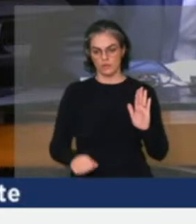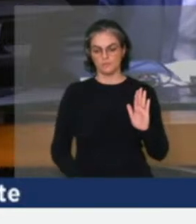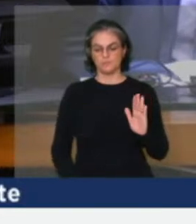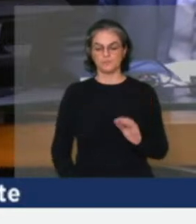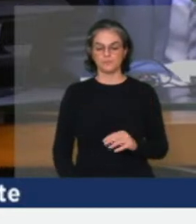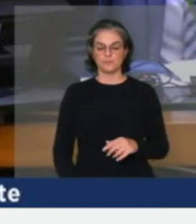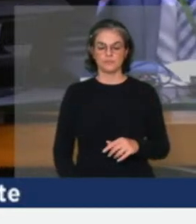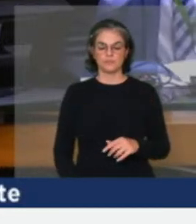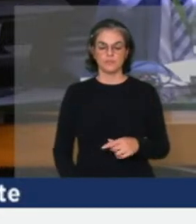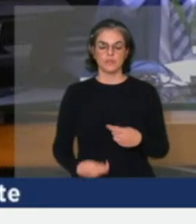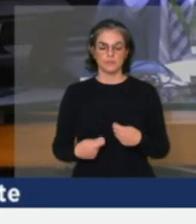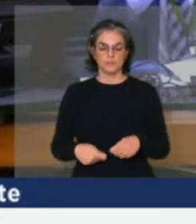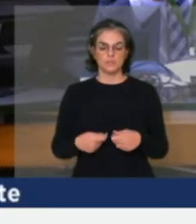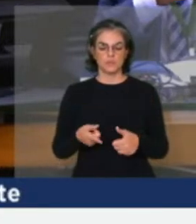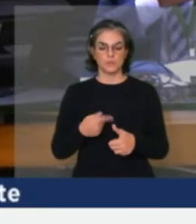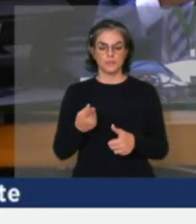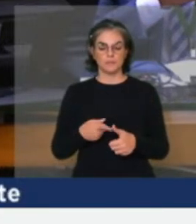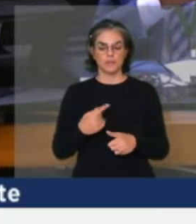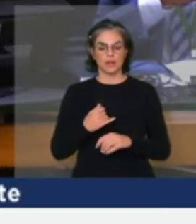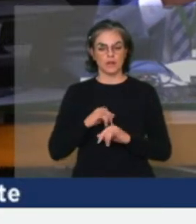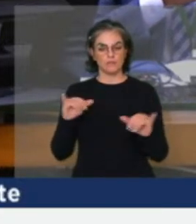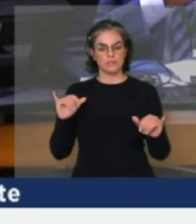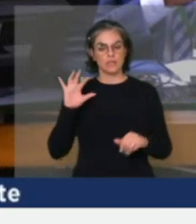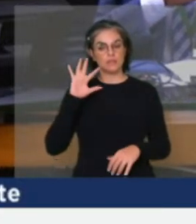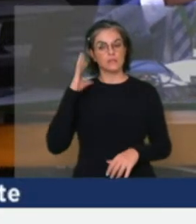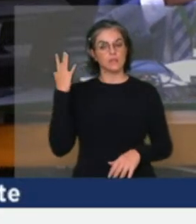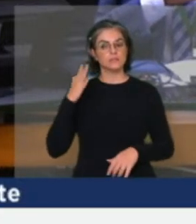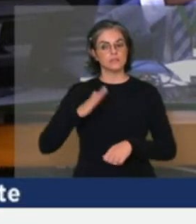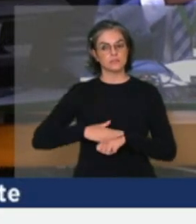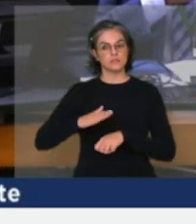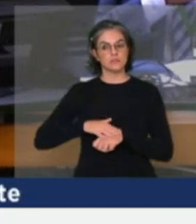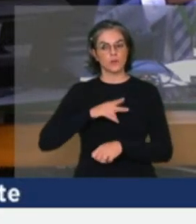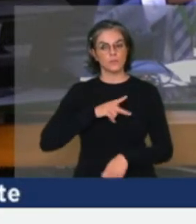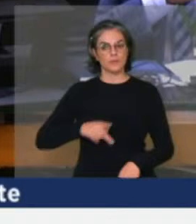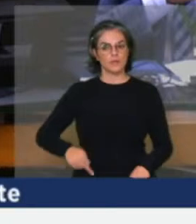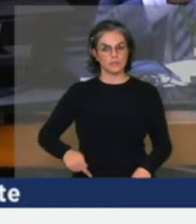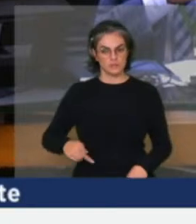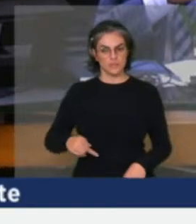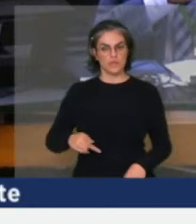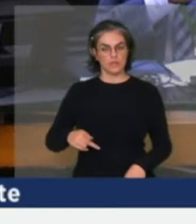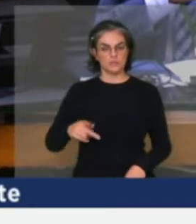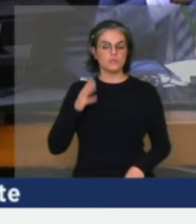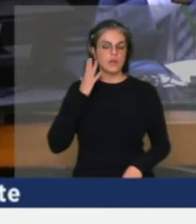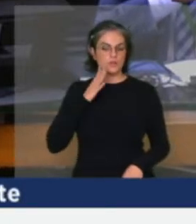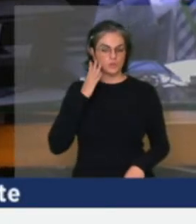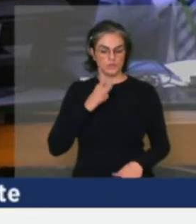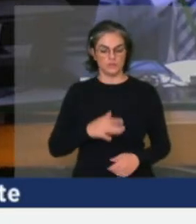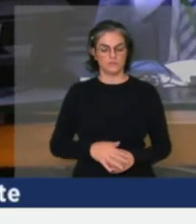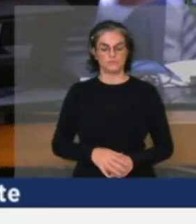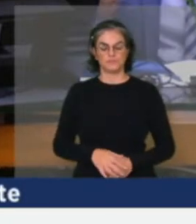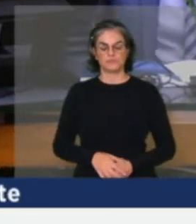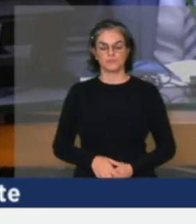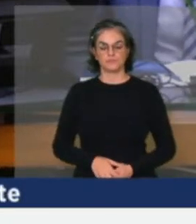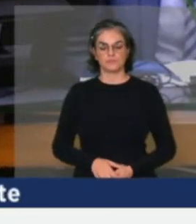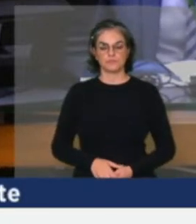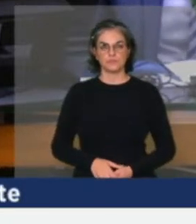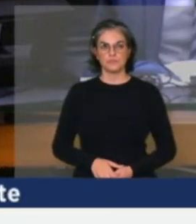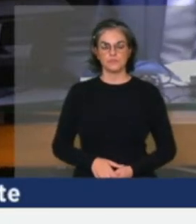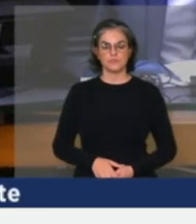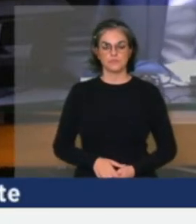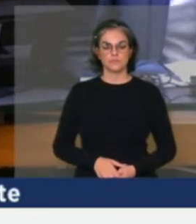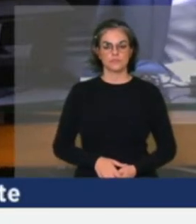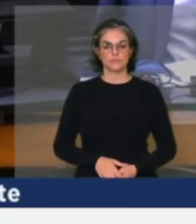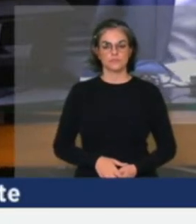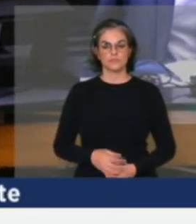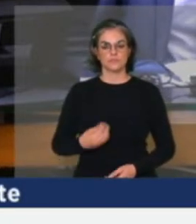dar ciência de uma decisão da presidência em nome do nosso presidente Arthur Lira. Decisão da presidência. Acha-se em